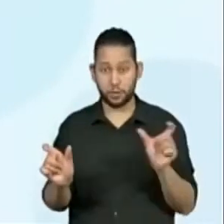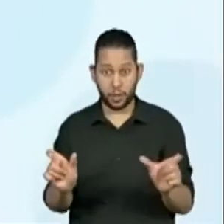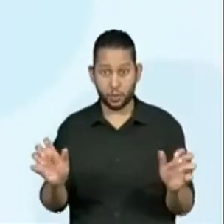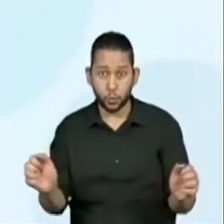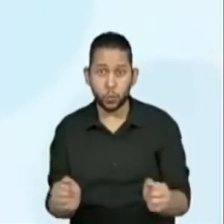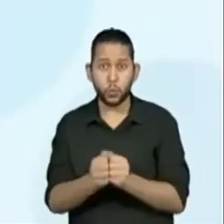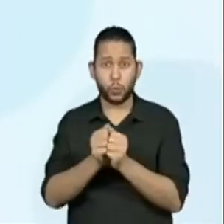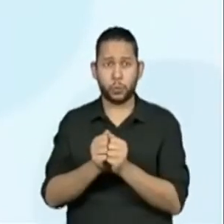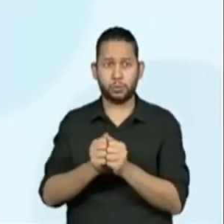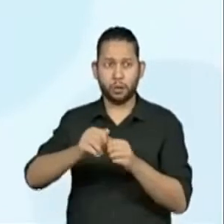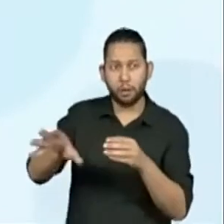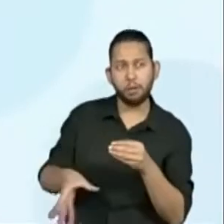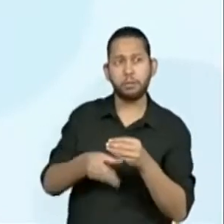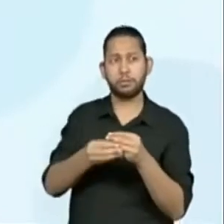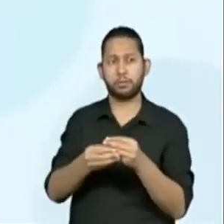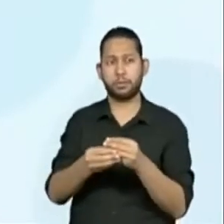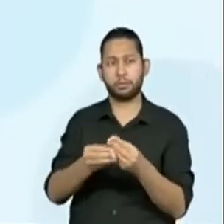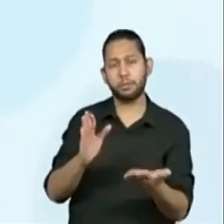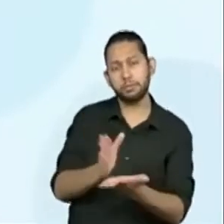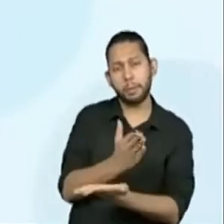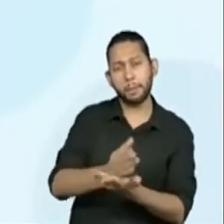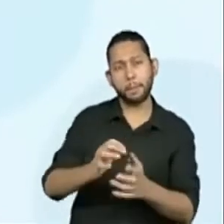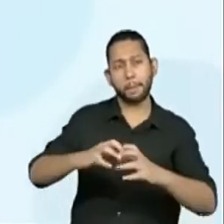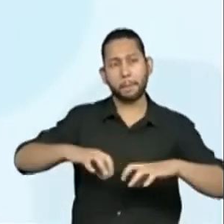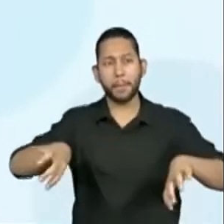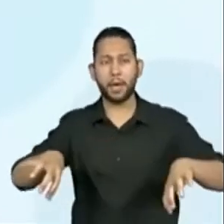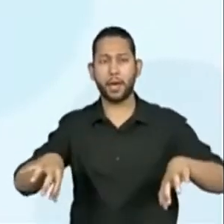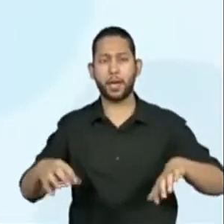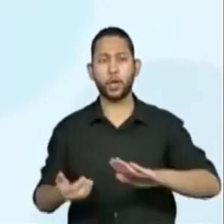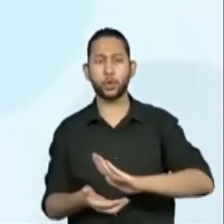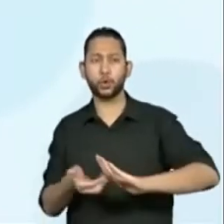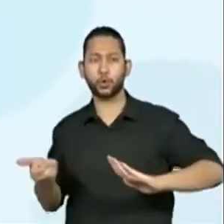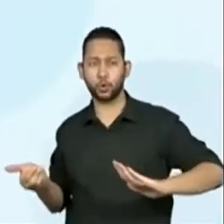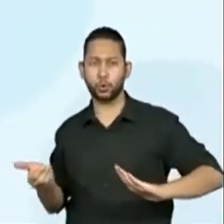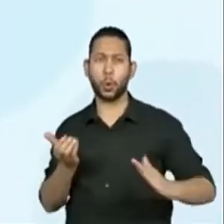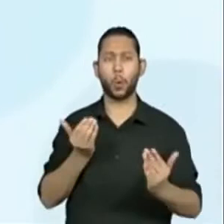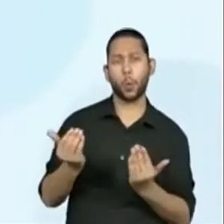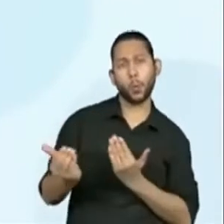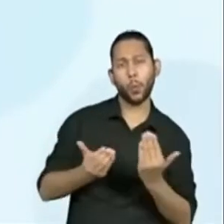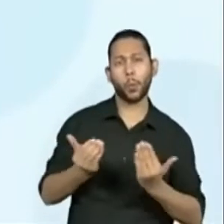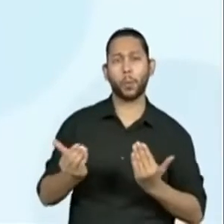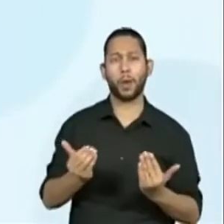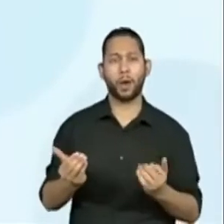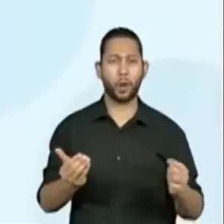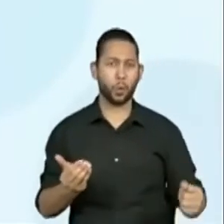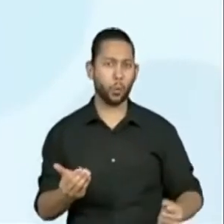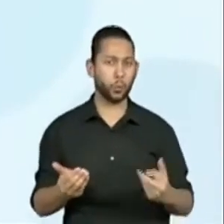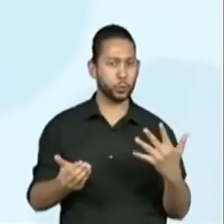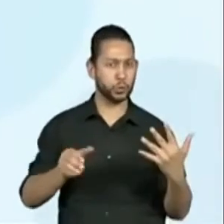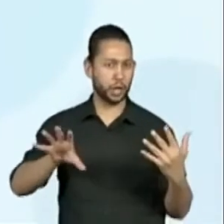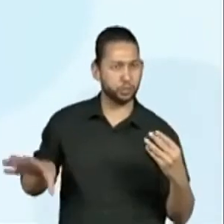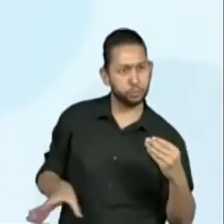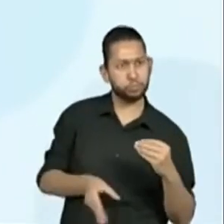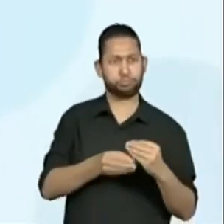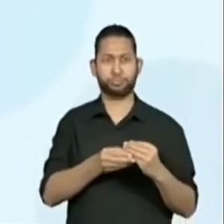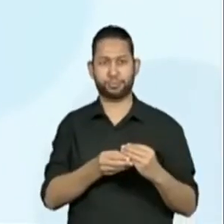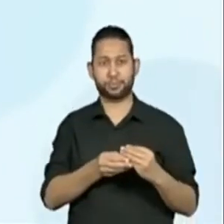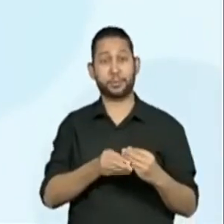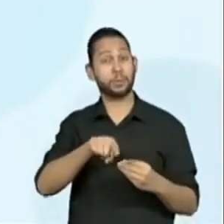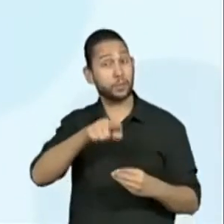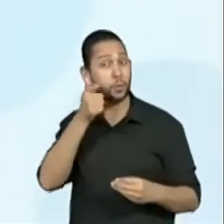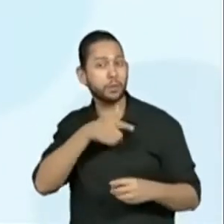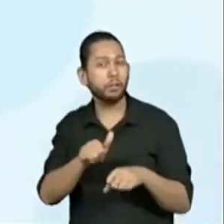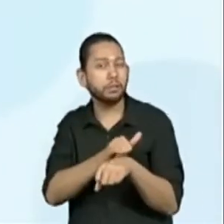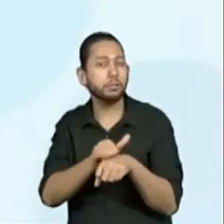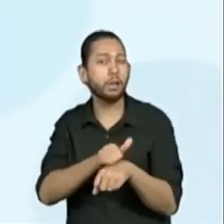se comparar e completar quantidades utilizando diferentes estratégias de cálculo exato